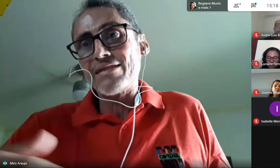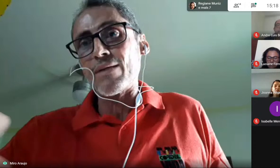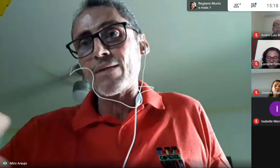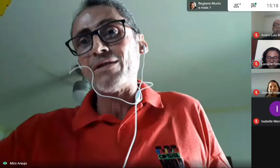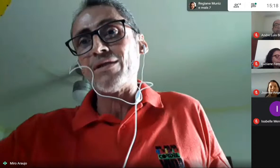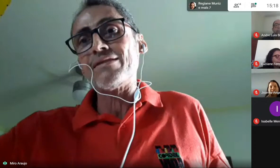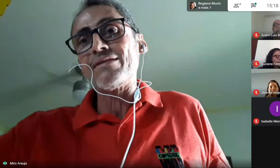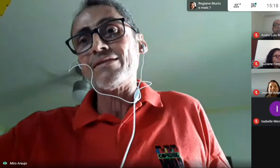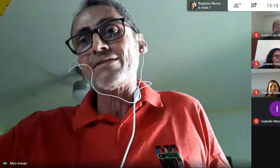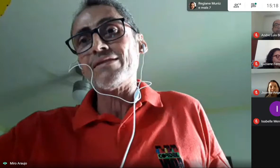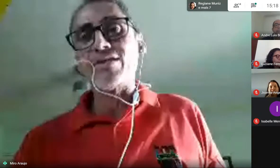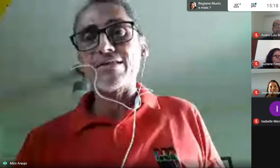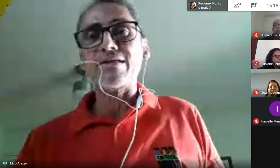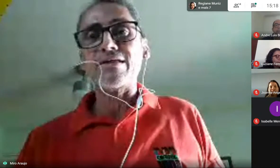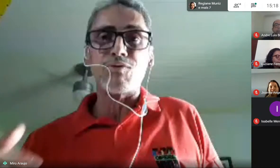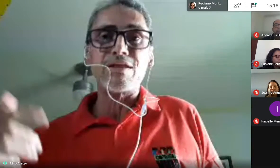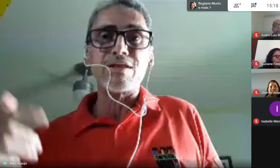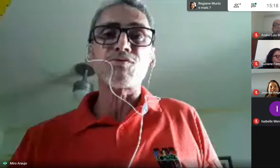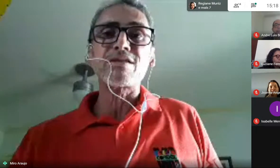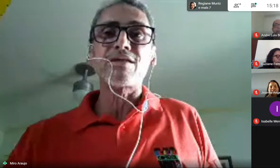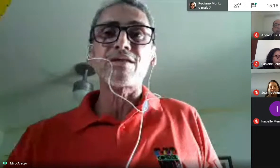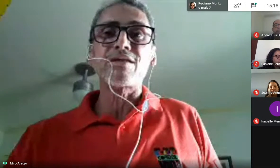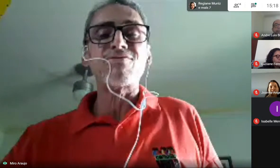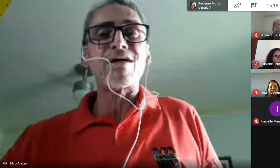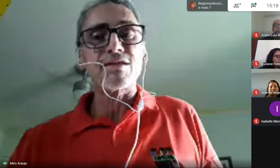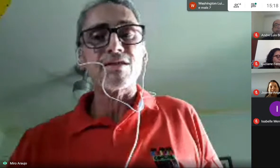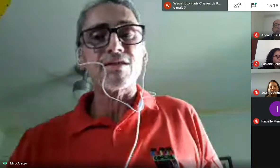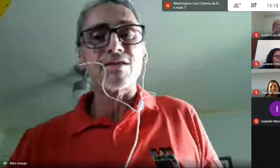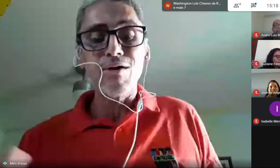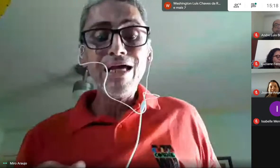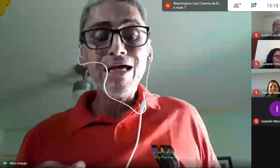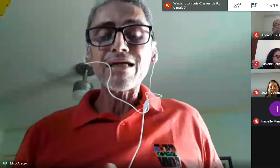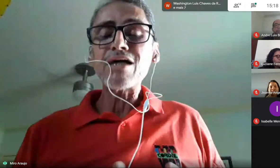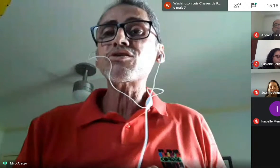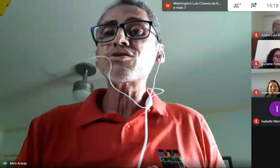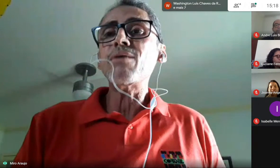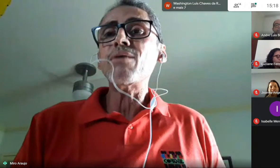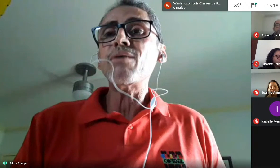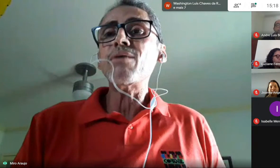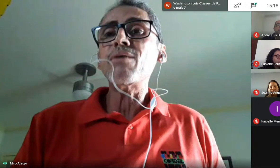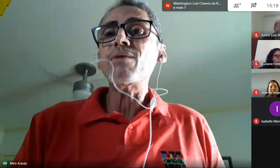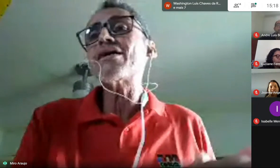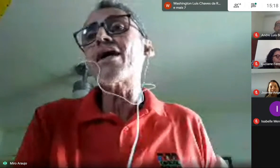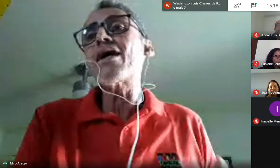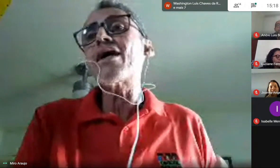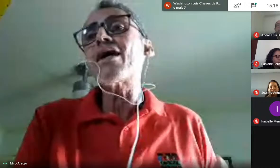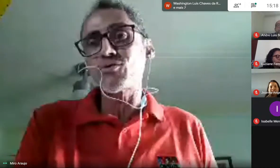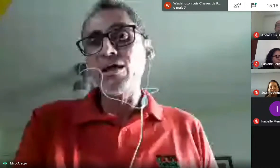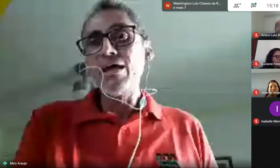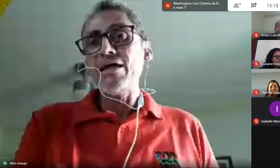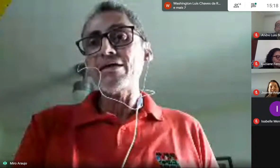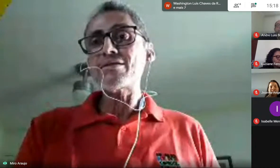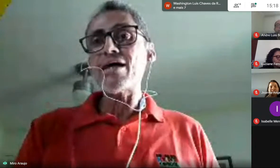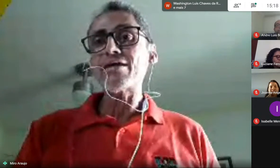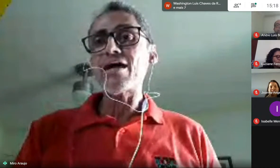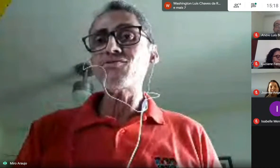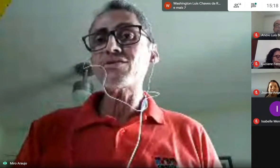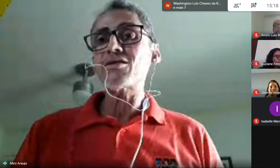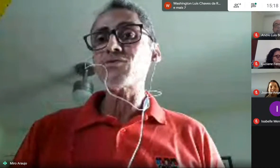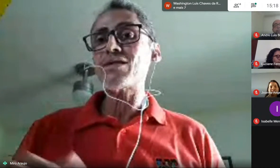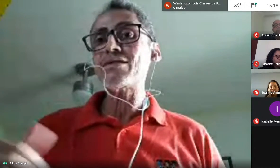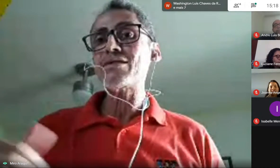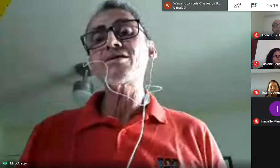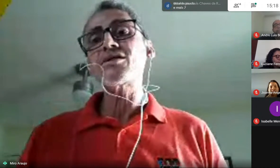essa pandemia for vencida, quando a gente conseguir uma vacina e tal, que é justamente esses outros agravos. Esses agravos eles estão